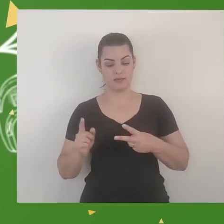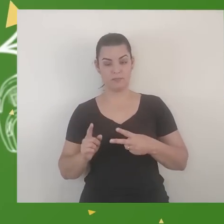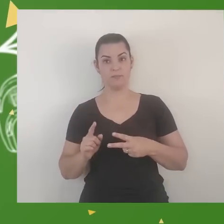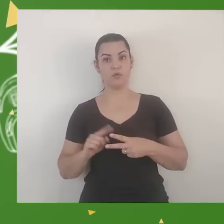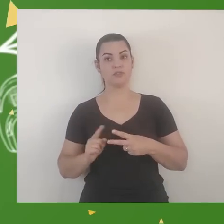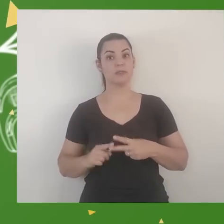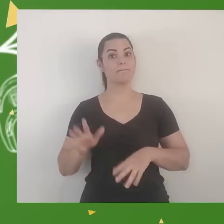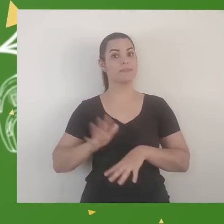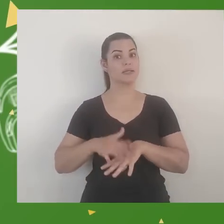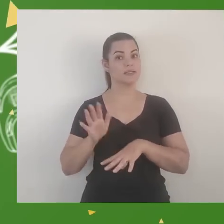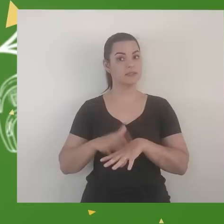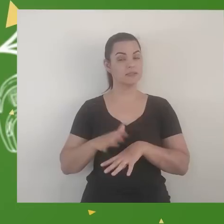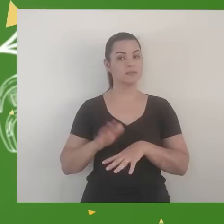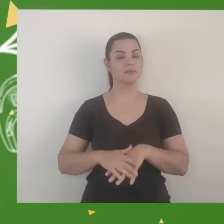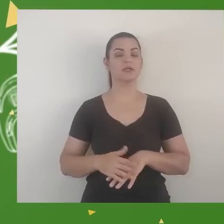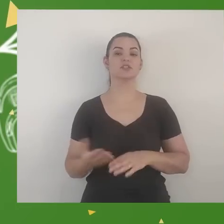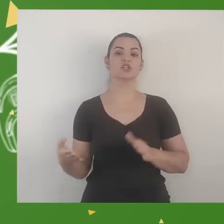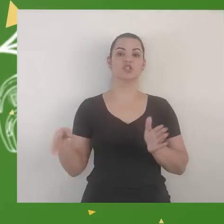pipa. De